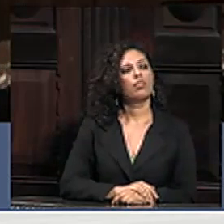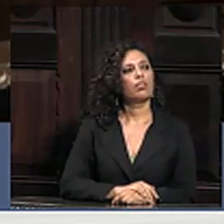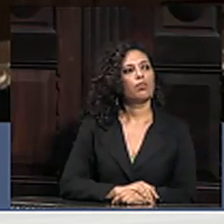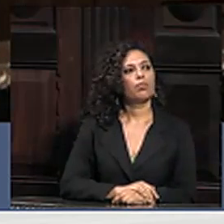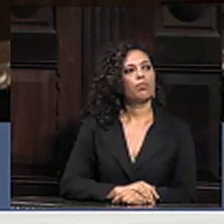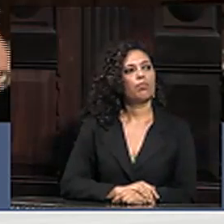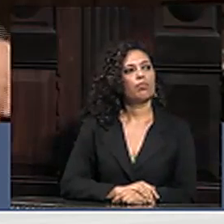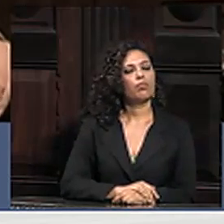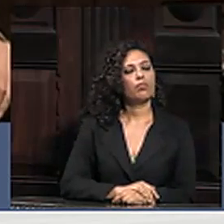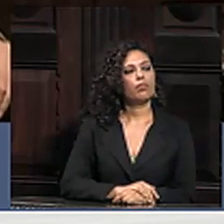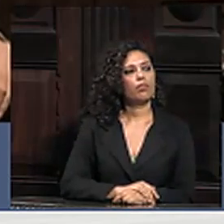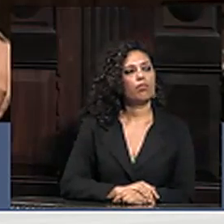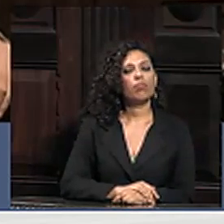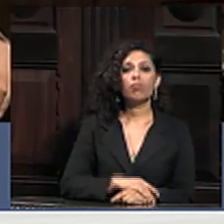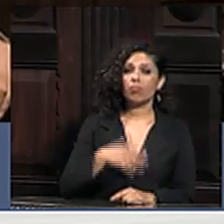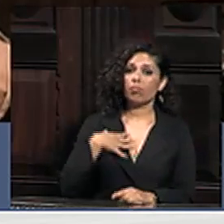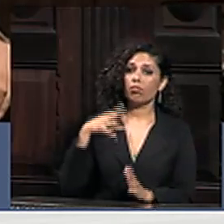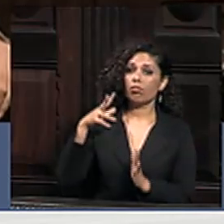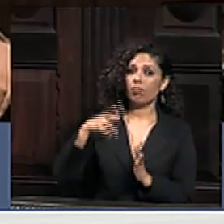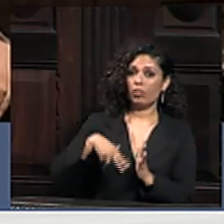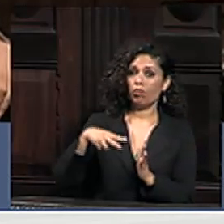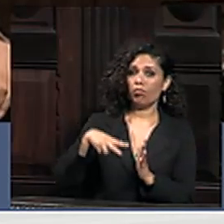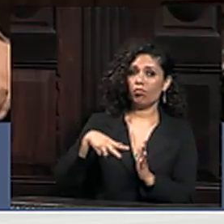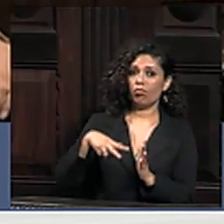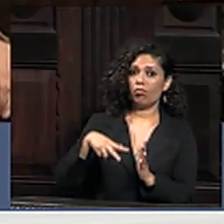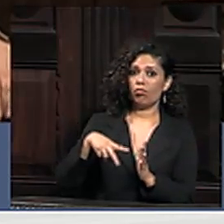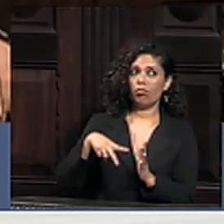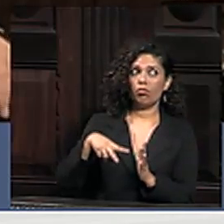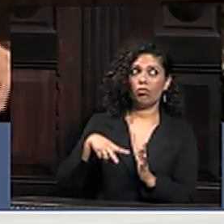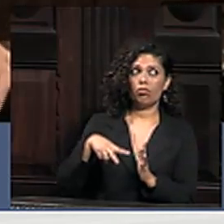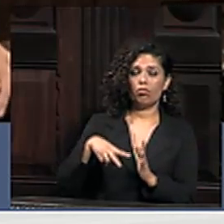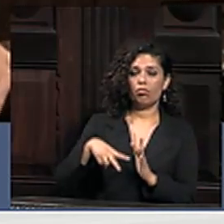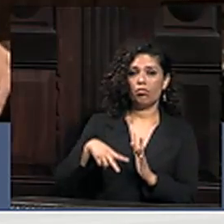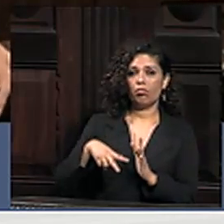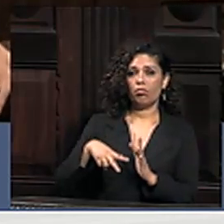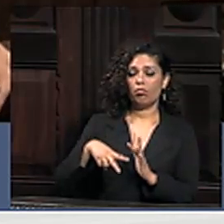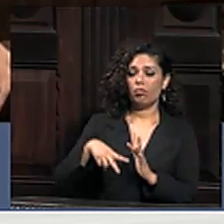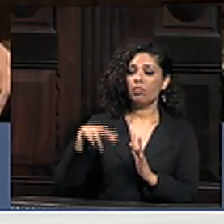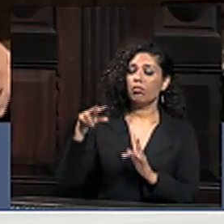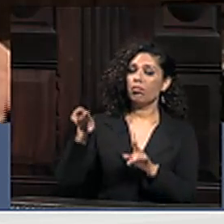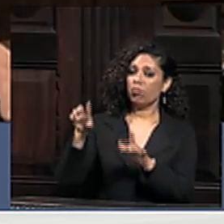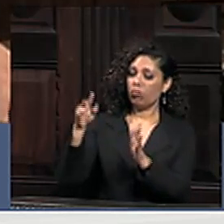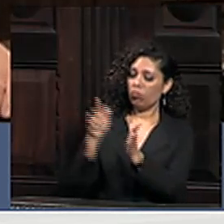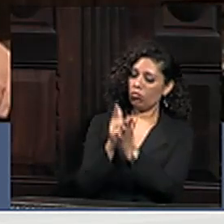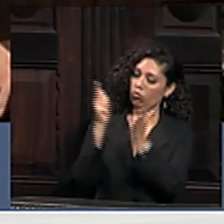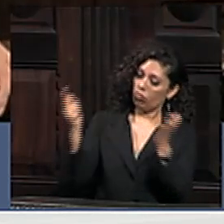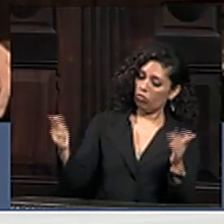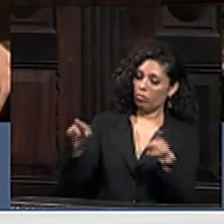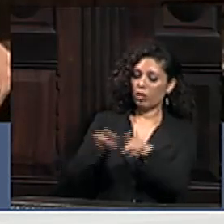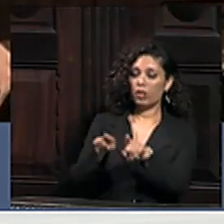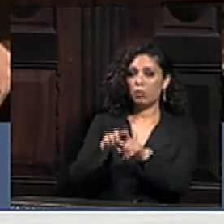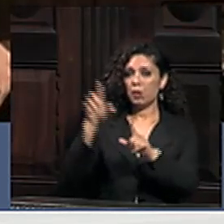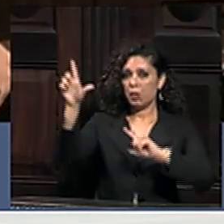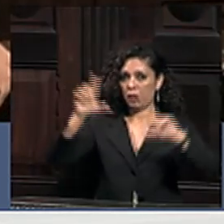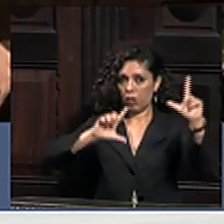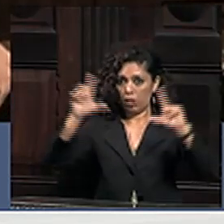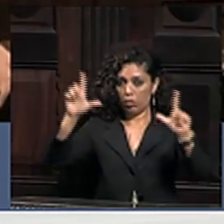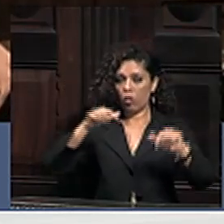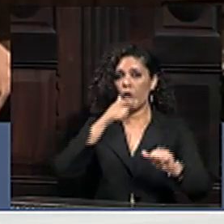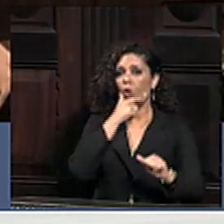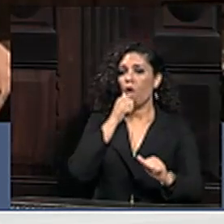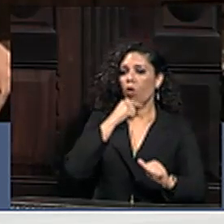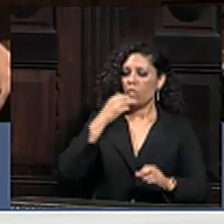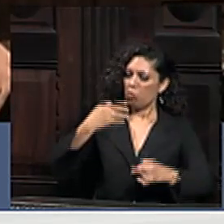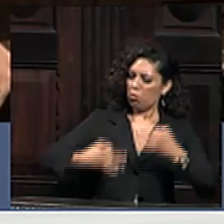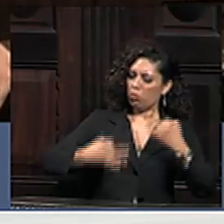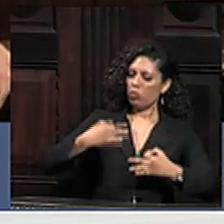que li no noticiário jornalístico que o juiz Sérgio